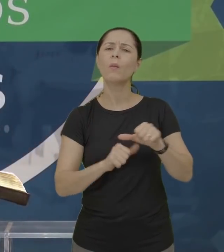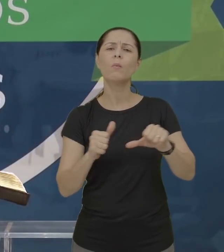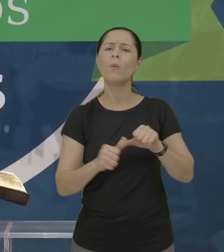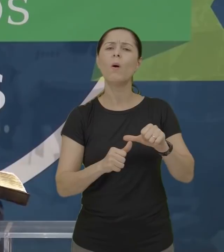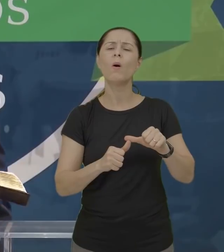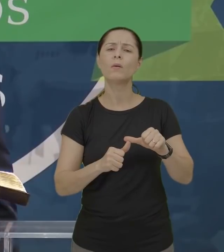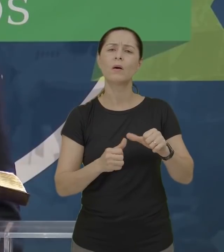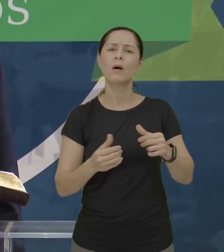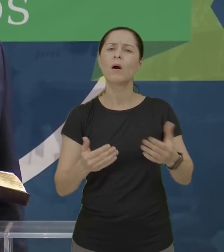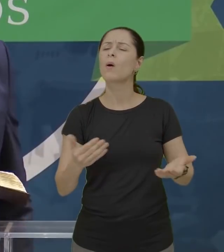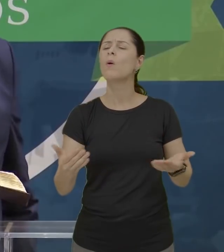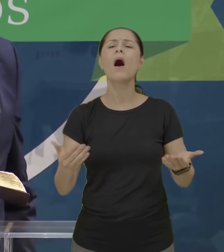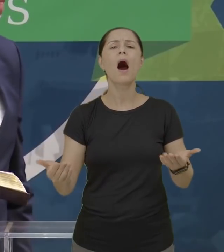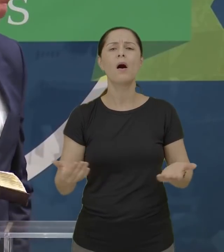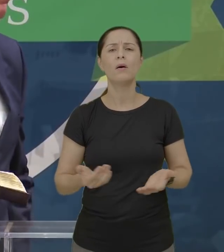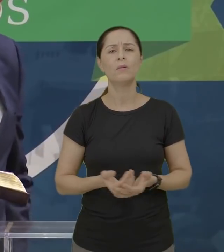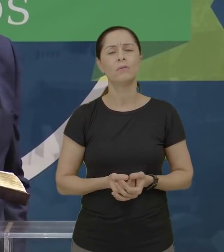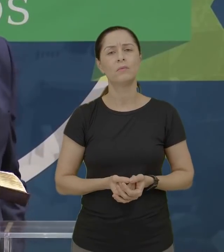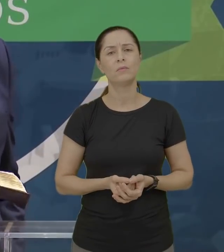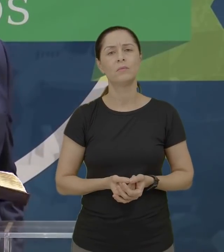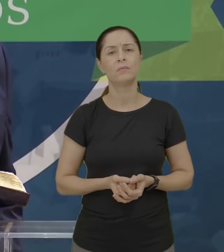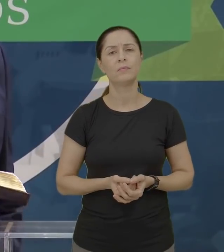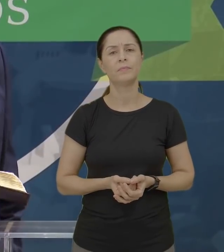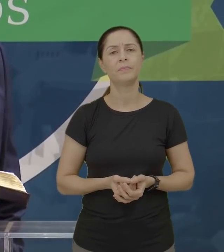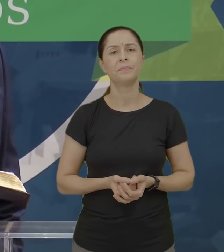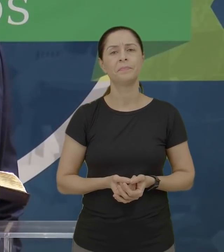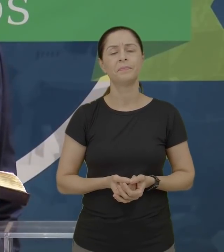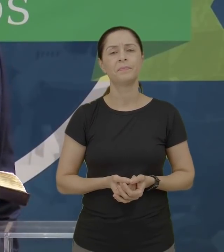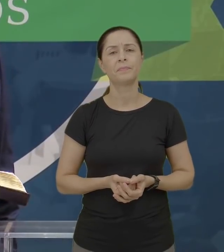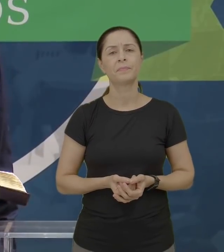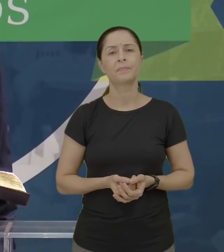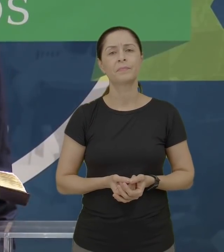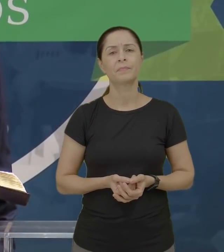dar garantia da salvação. Quais são?